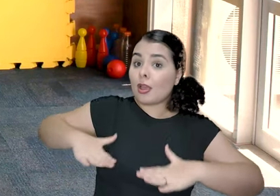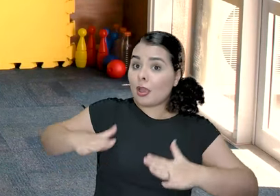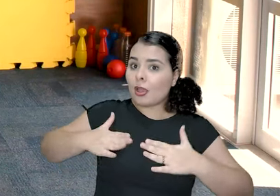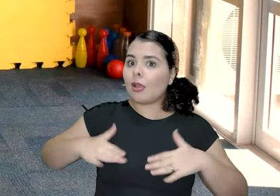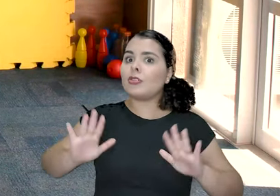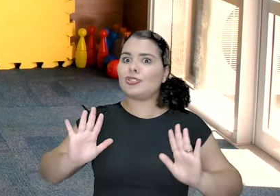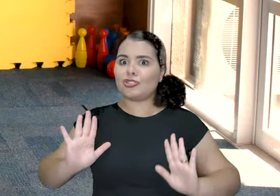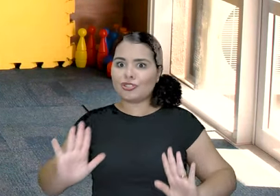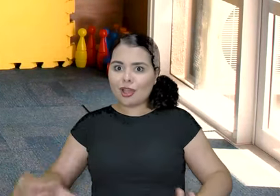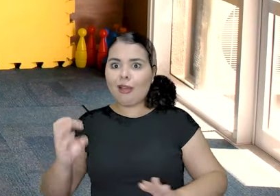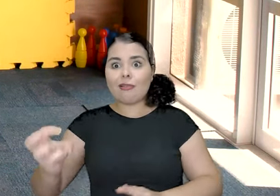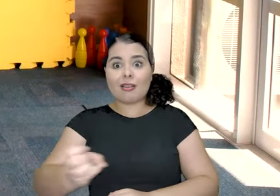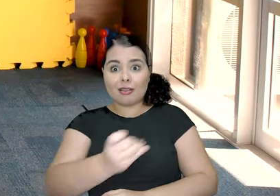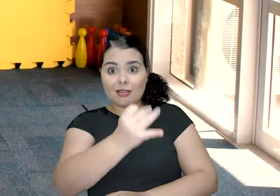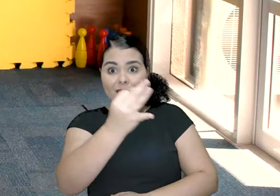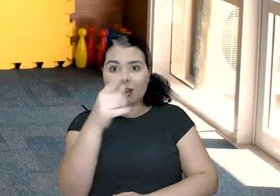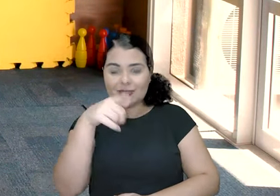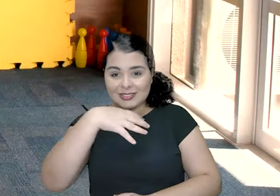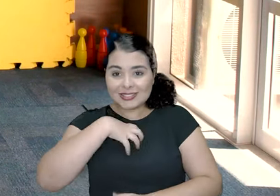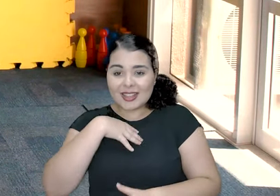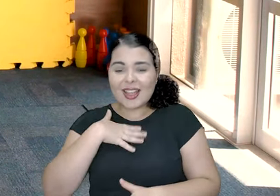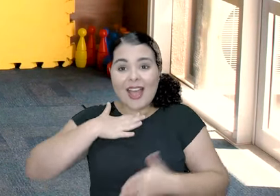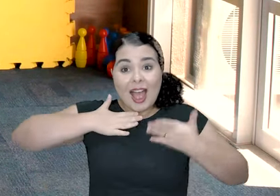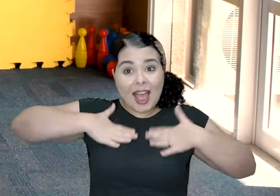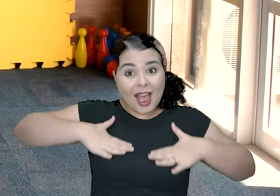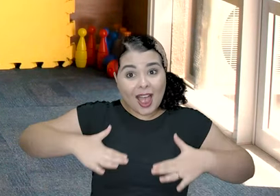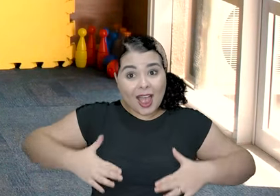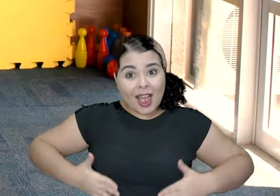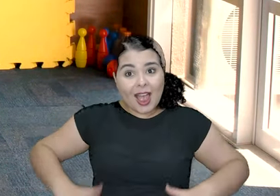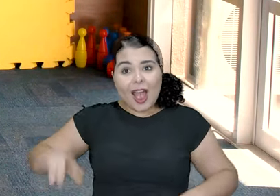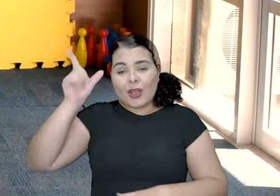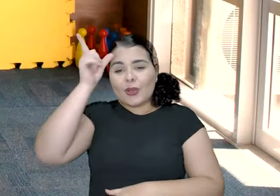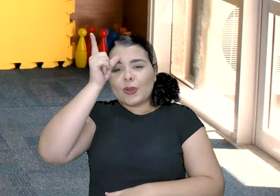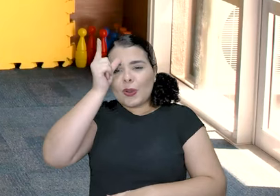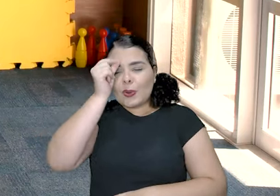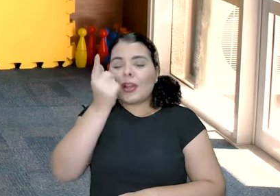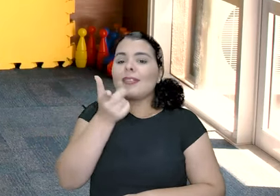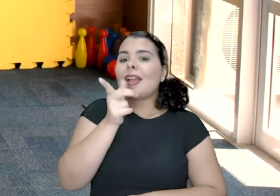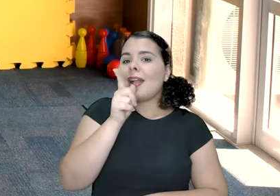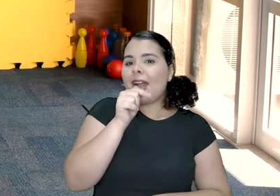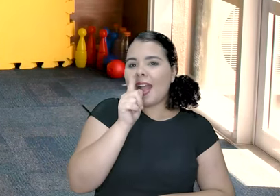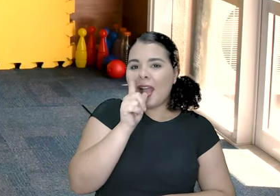bastante opção. Descansou? Ufa. Pega água.